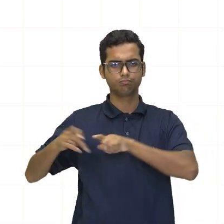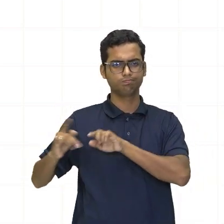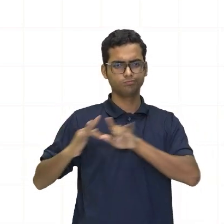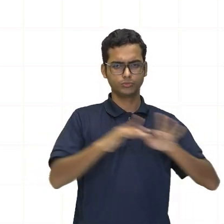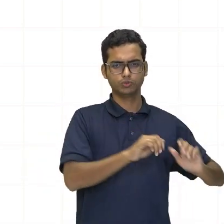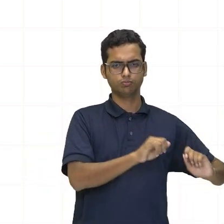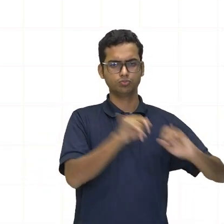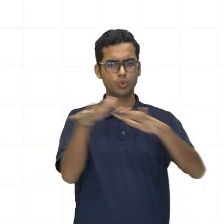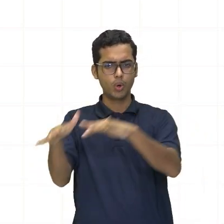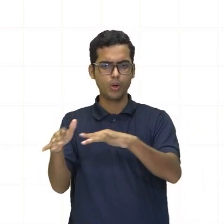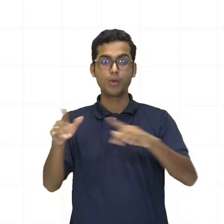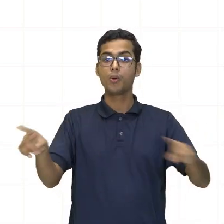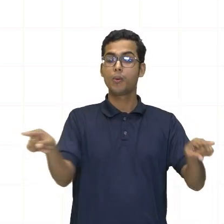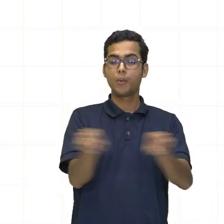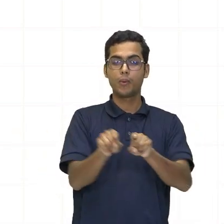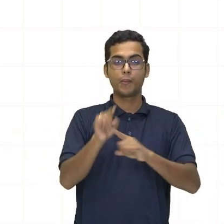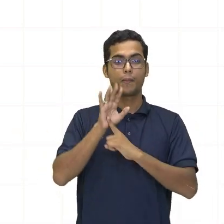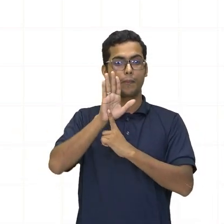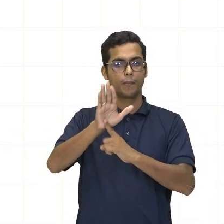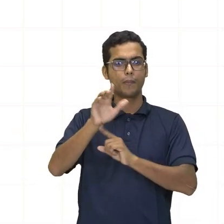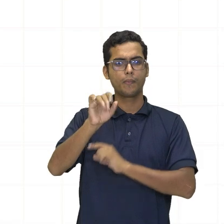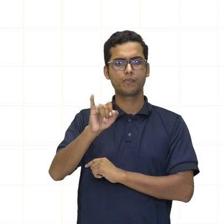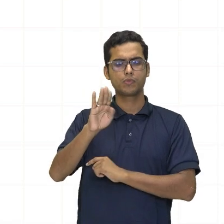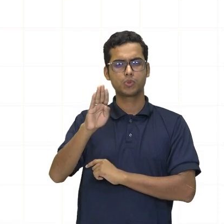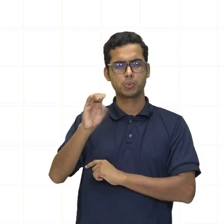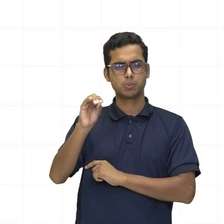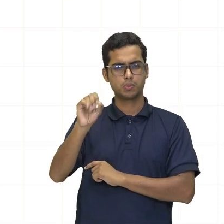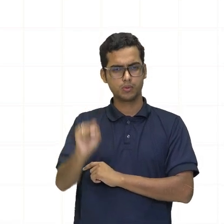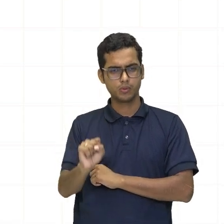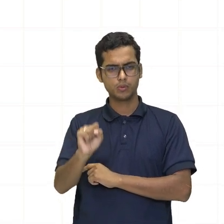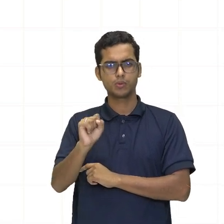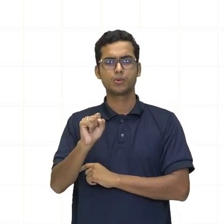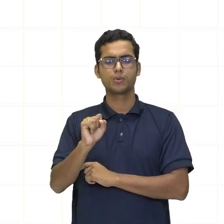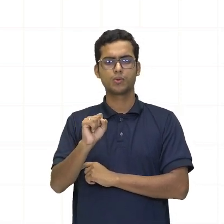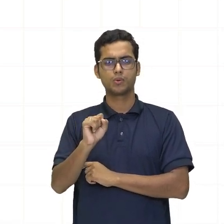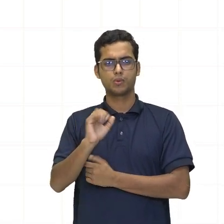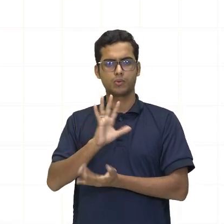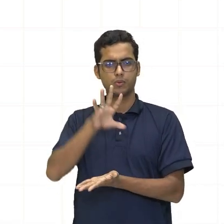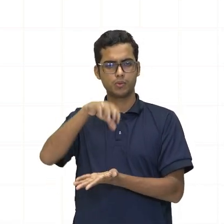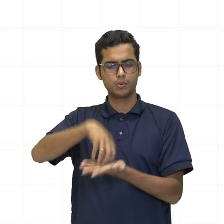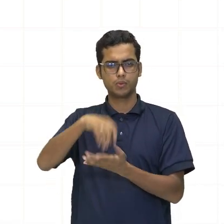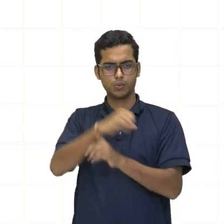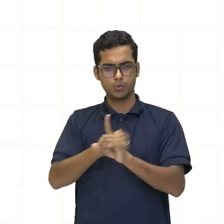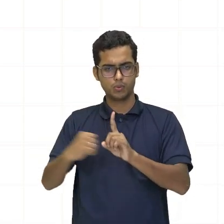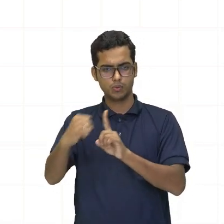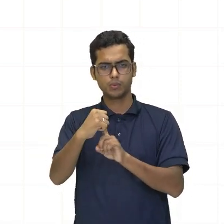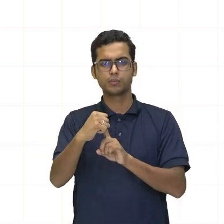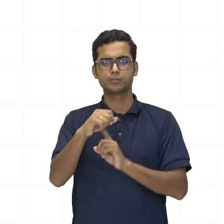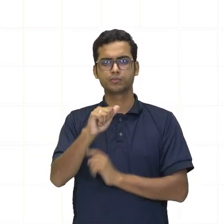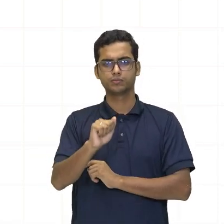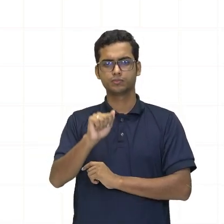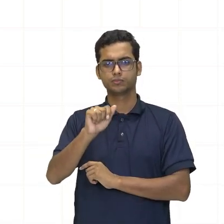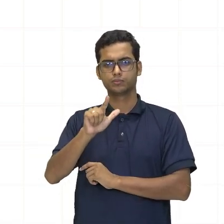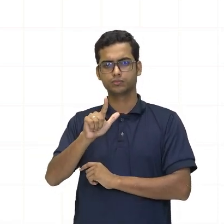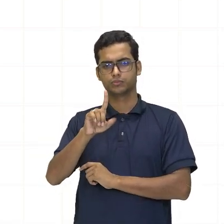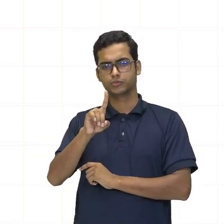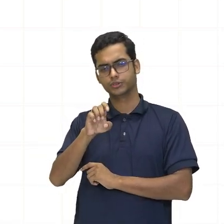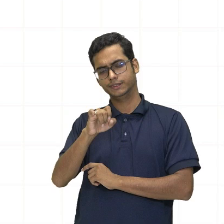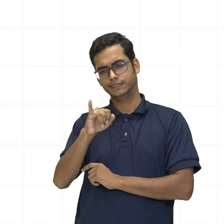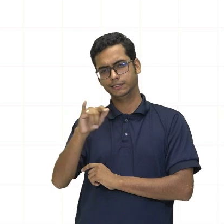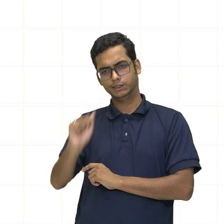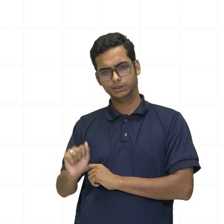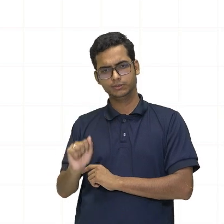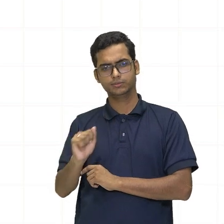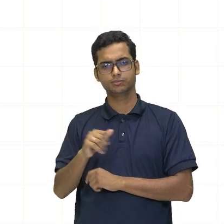nós vamos verificar também a presença dos ibos, que era uma unidade social, né, que era justamente uma aldeia. Não